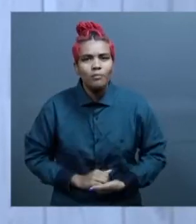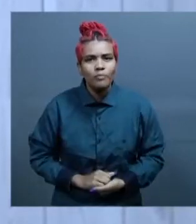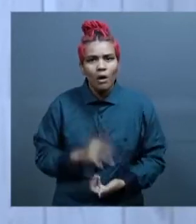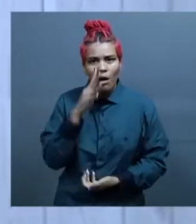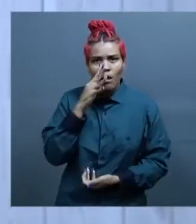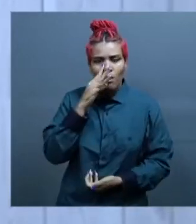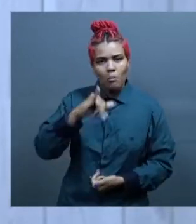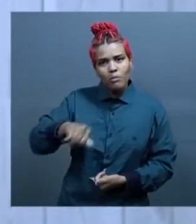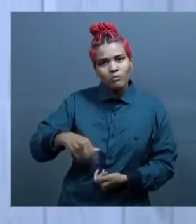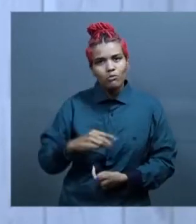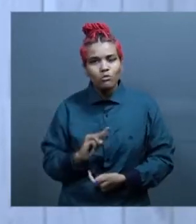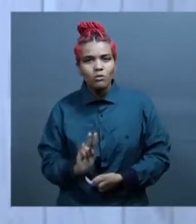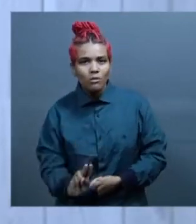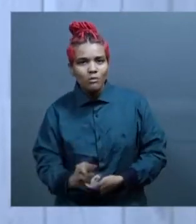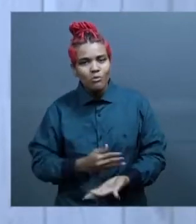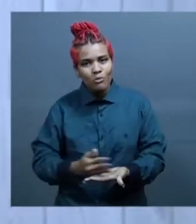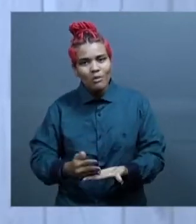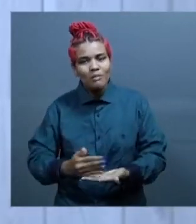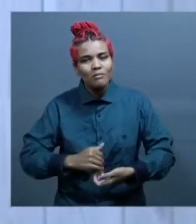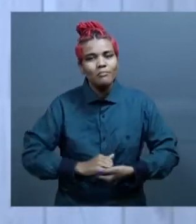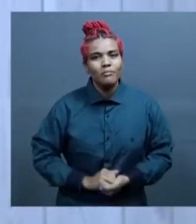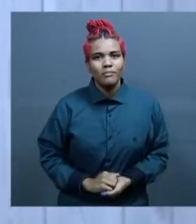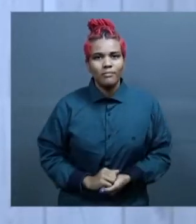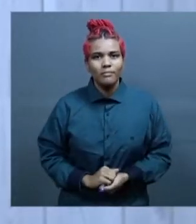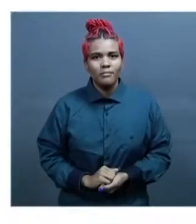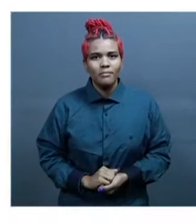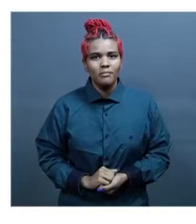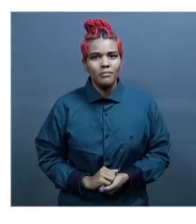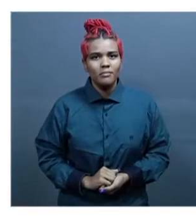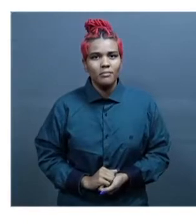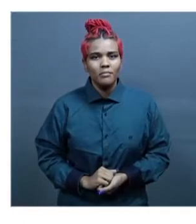com a gente o jornal da ufu começa agora